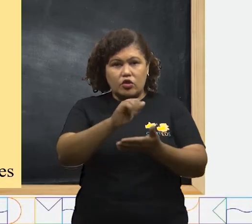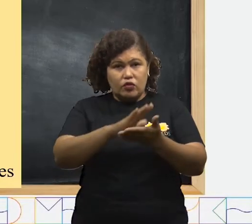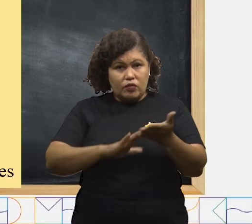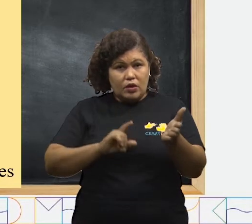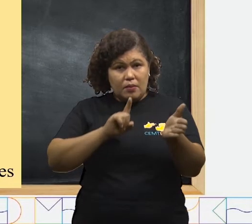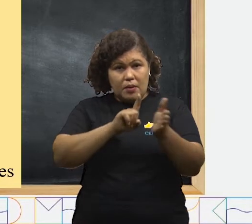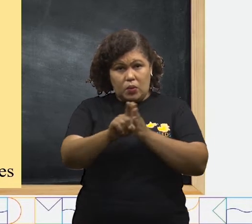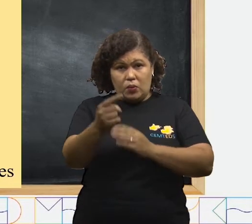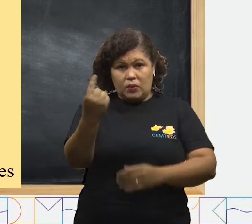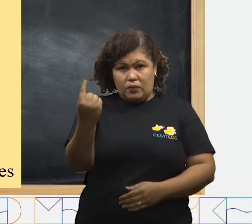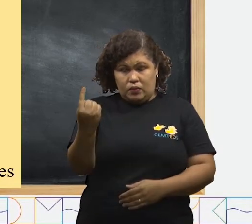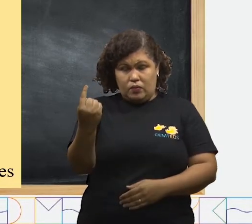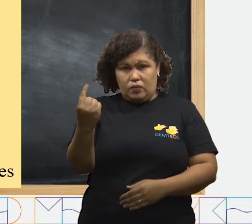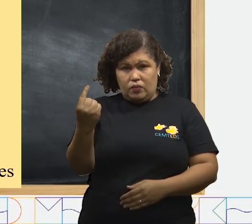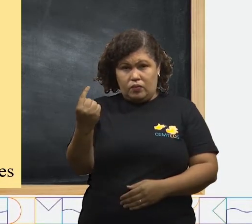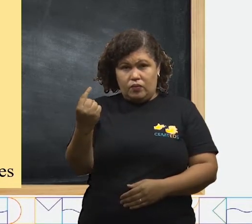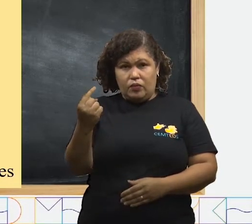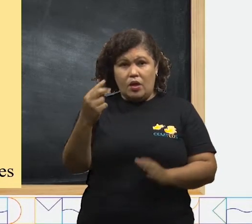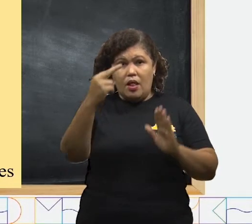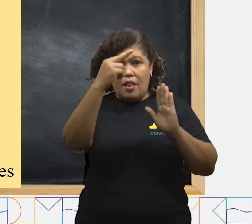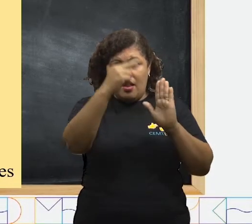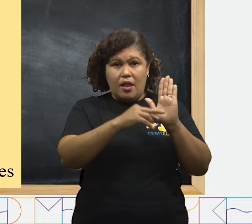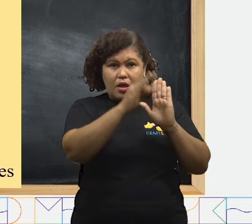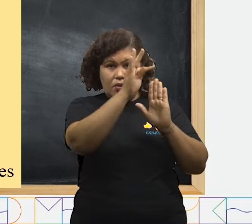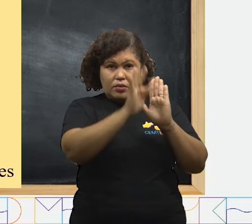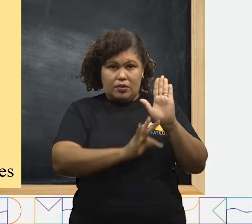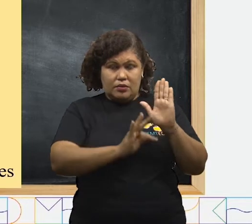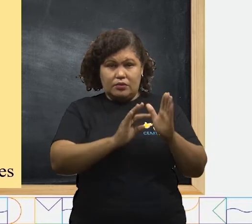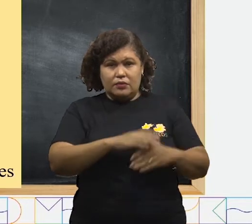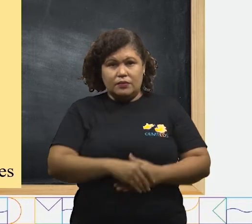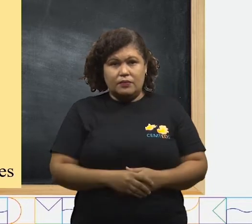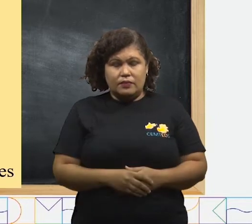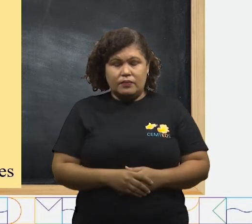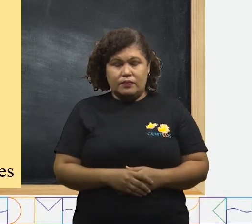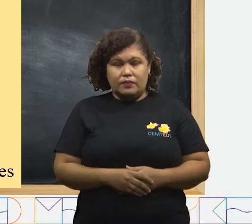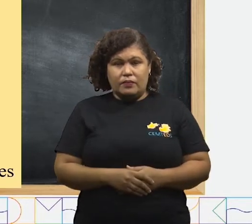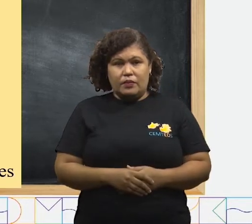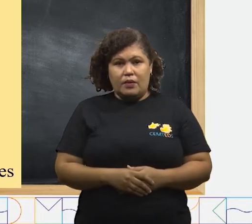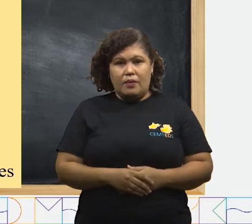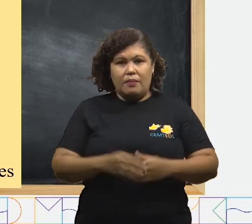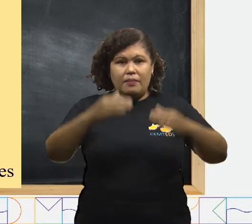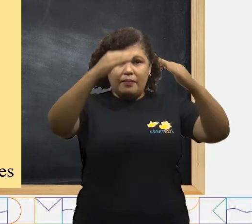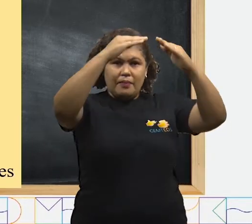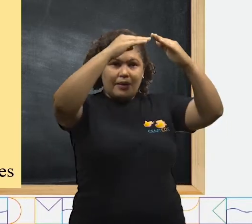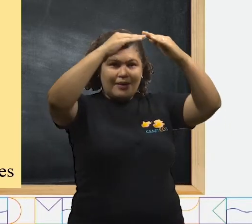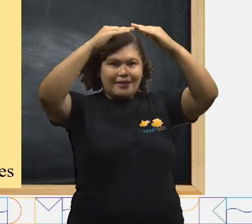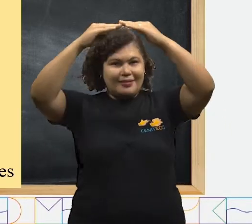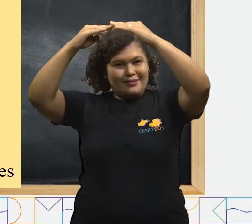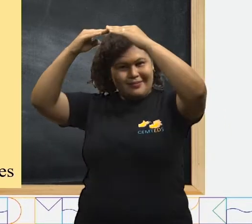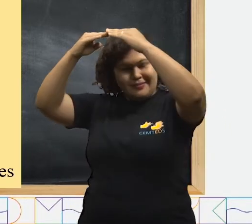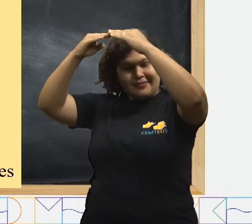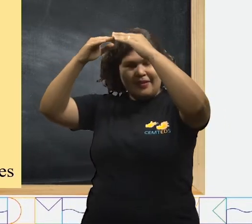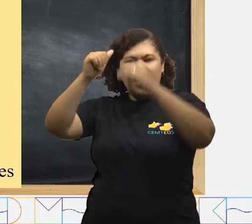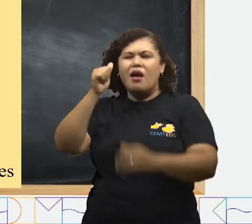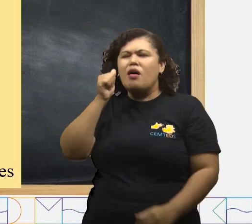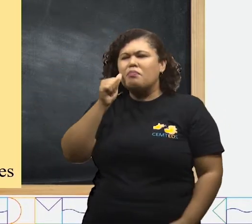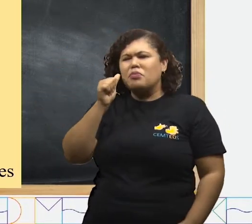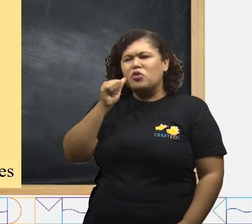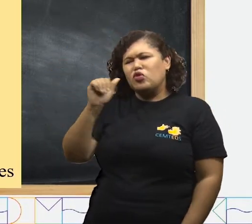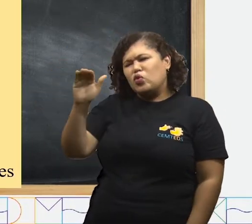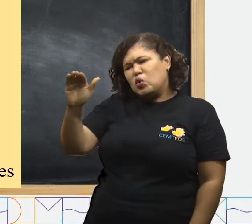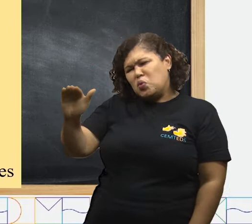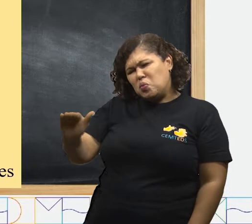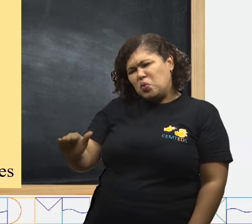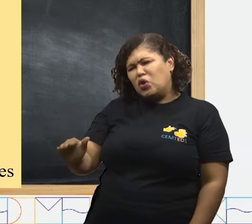Atividade número 1. Leia o texto abaixo. A bailarina. Esta